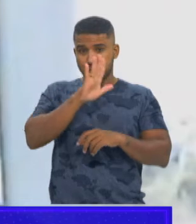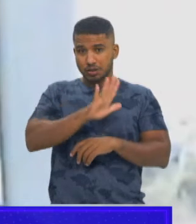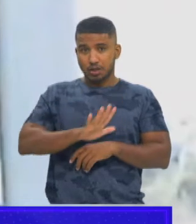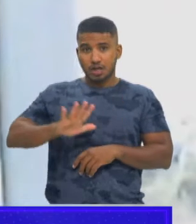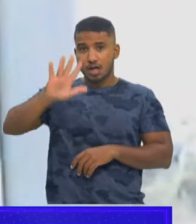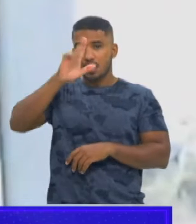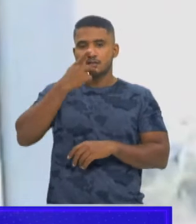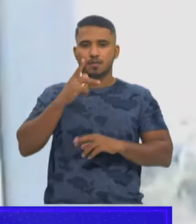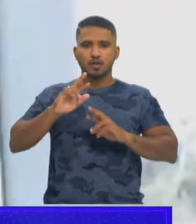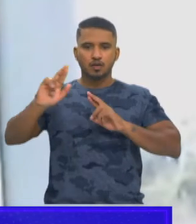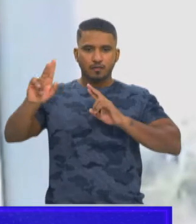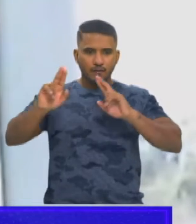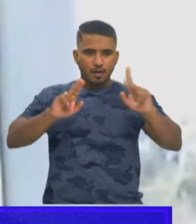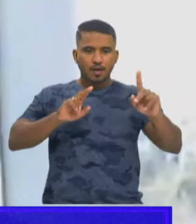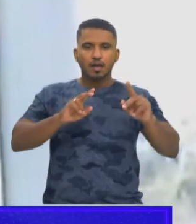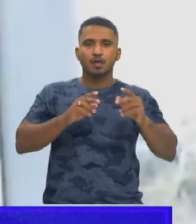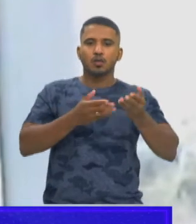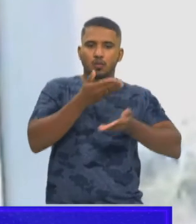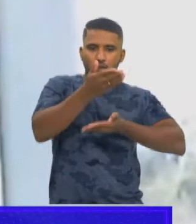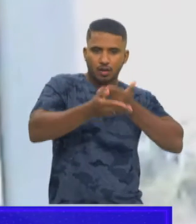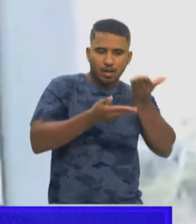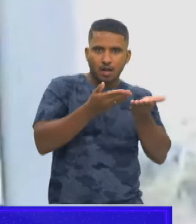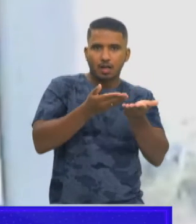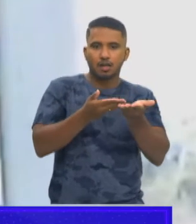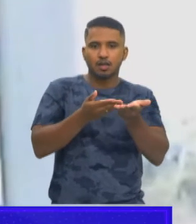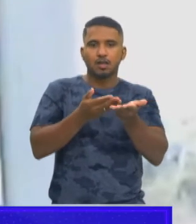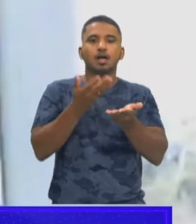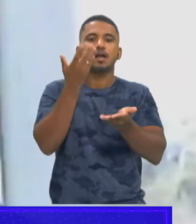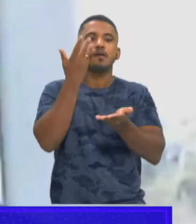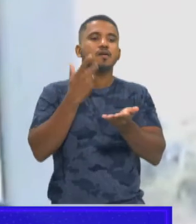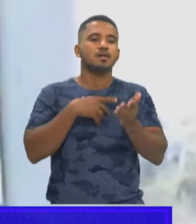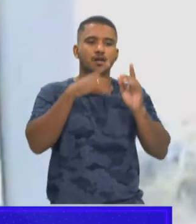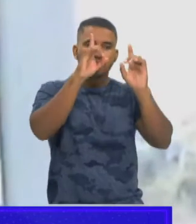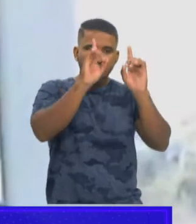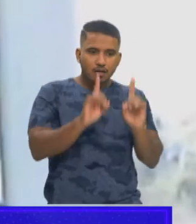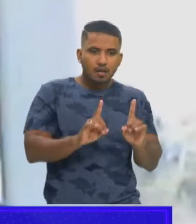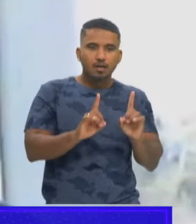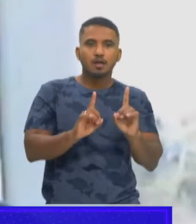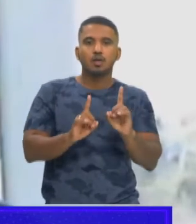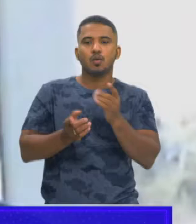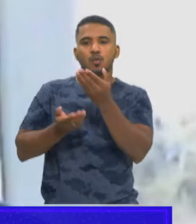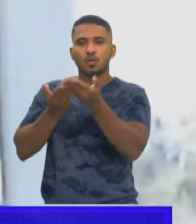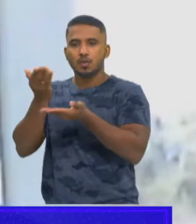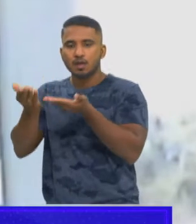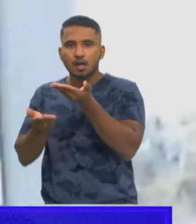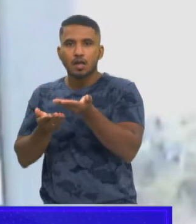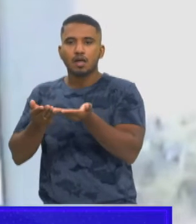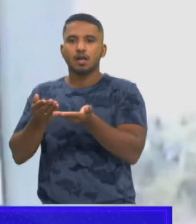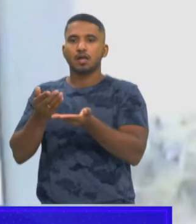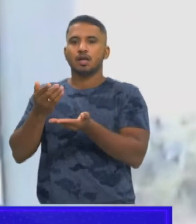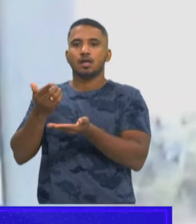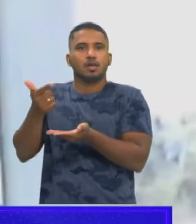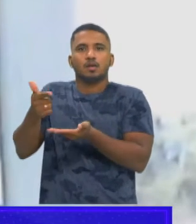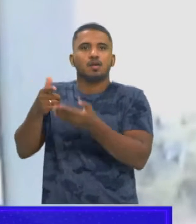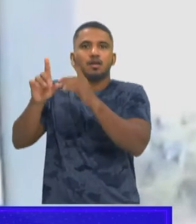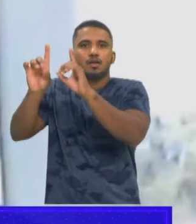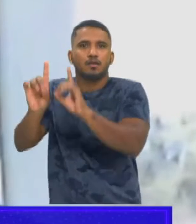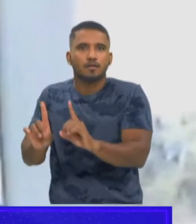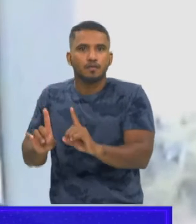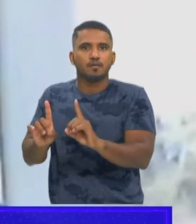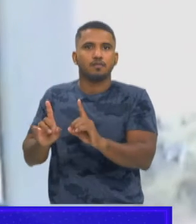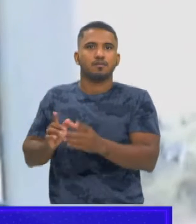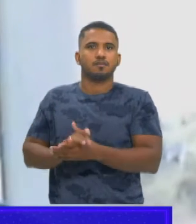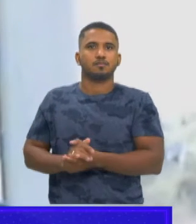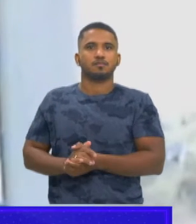tratamos, na verdade, um assunto foi tratado, na verdade, em rede nacional sobre a diferenciação do tratamento das